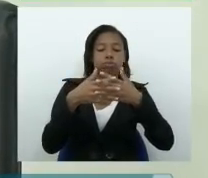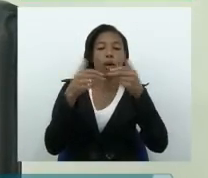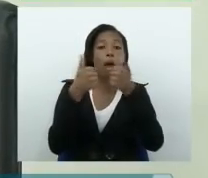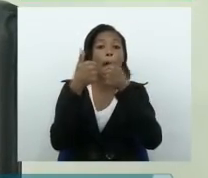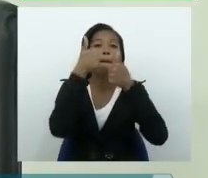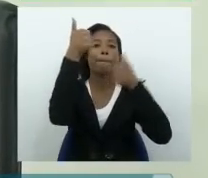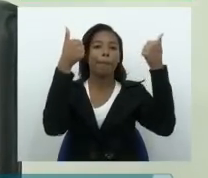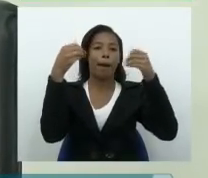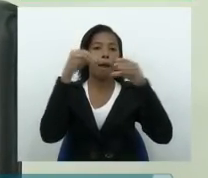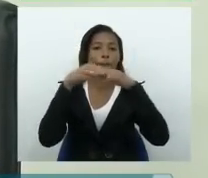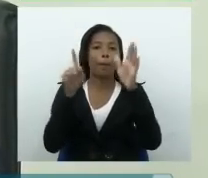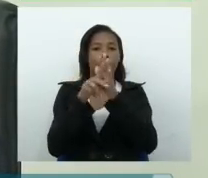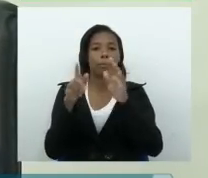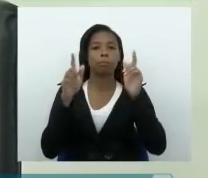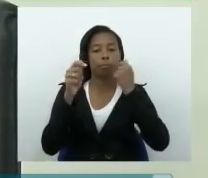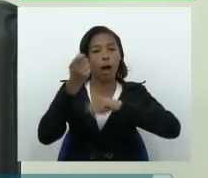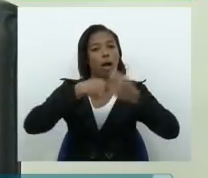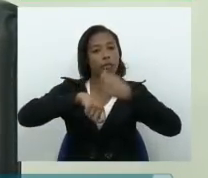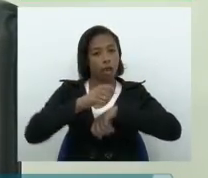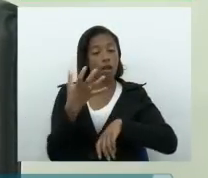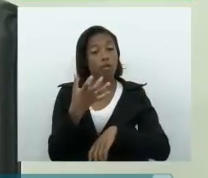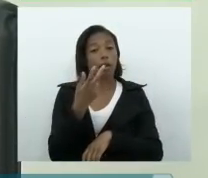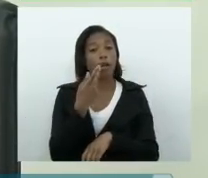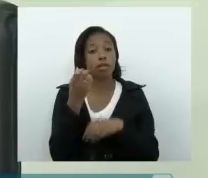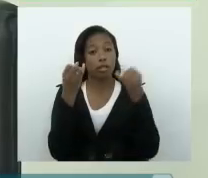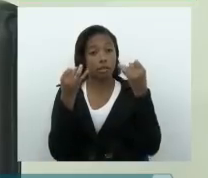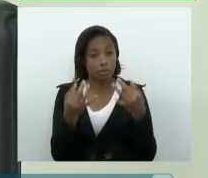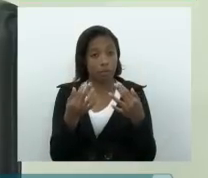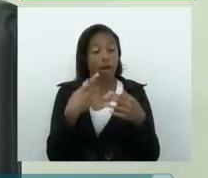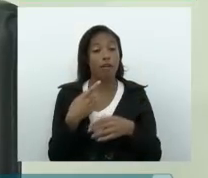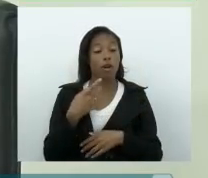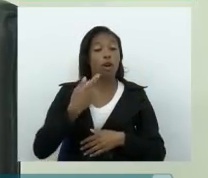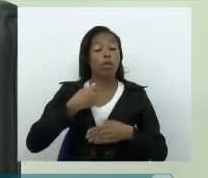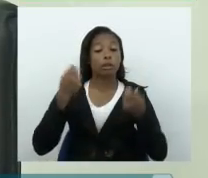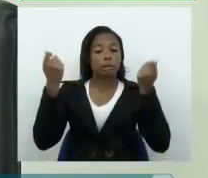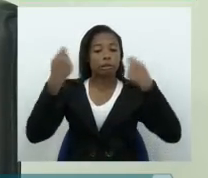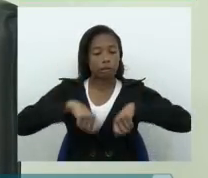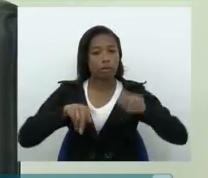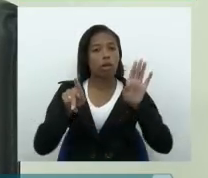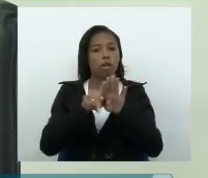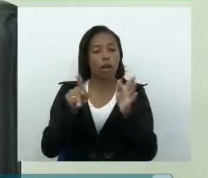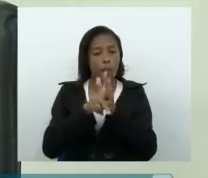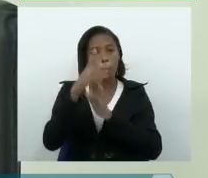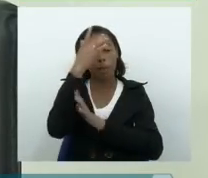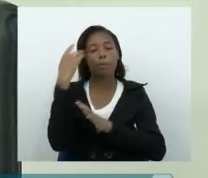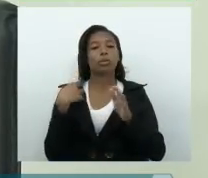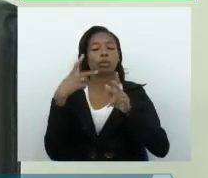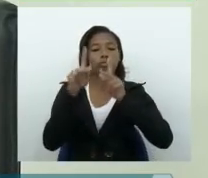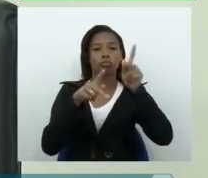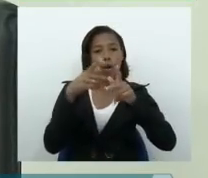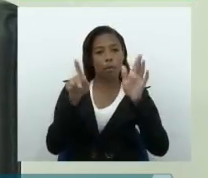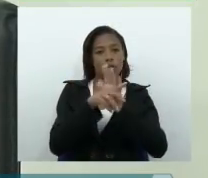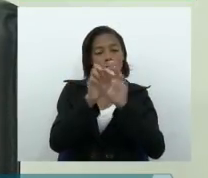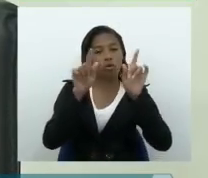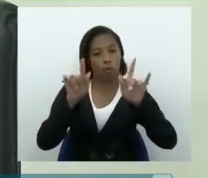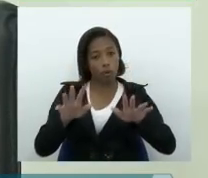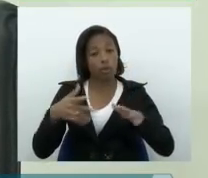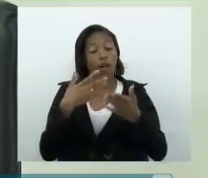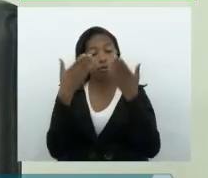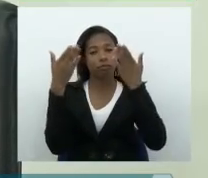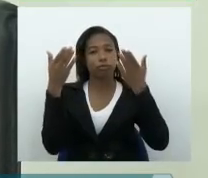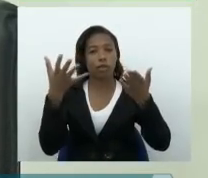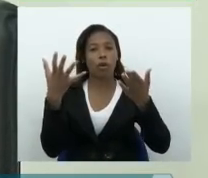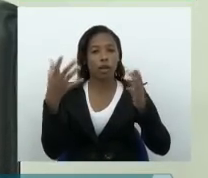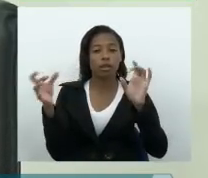a cidade de Guarulhos. Então, quero reafirmar aqui o nosso compromisso com o morador de Guarulhos. É com você que eu quero